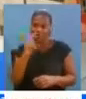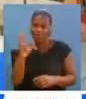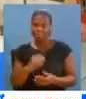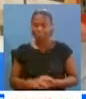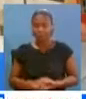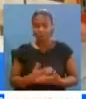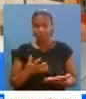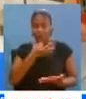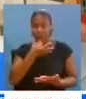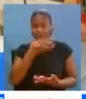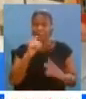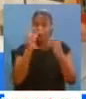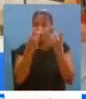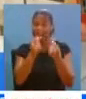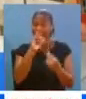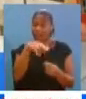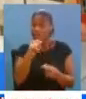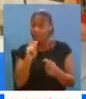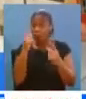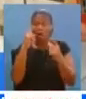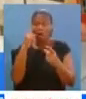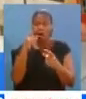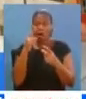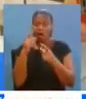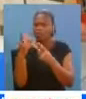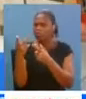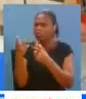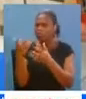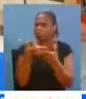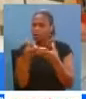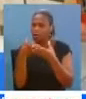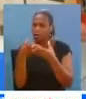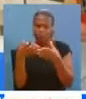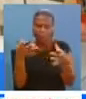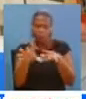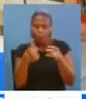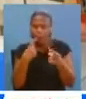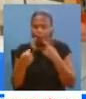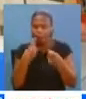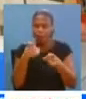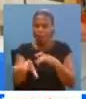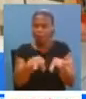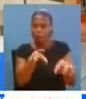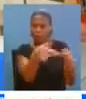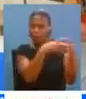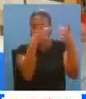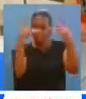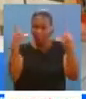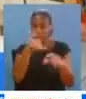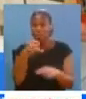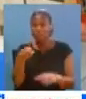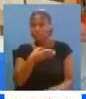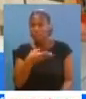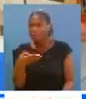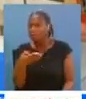Falamos agora da economia. O INE publicou o seu censo empresarial 2017-2018. Das empresas ativas, a maioria são